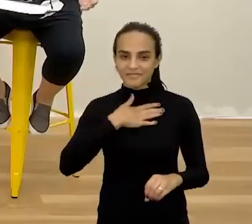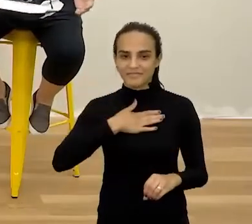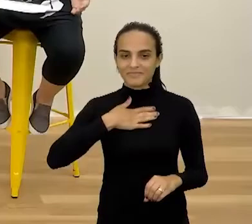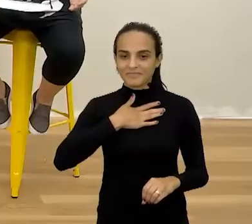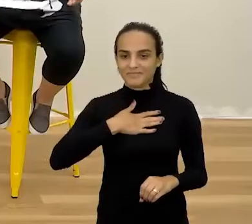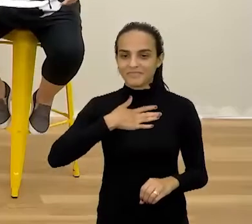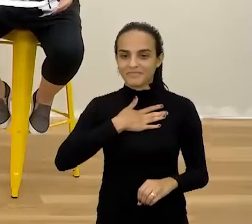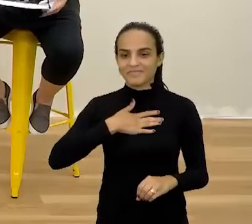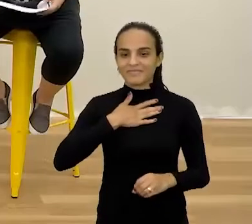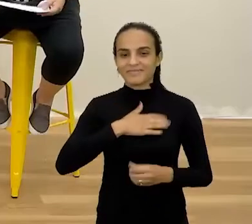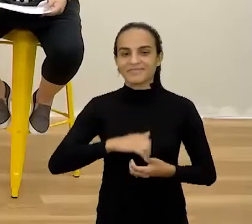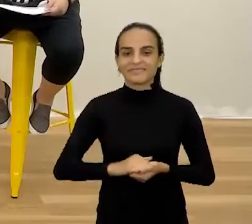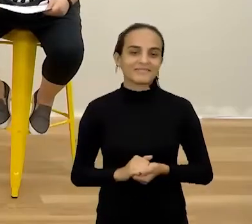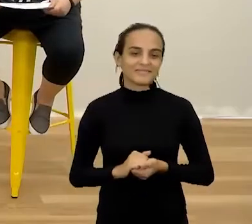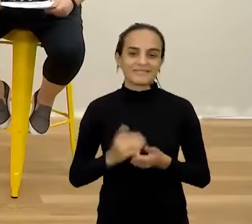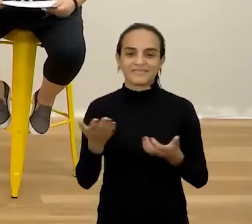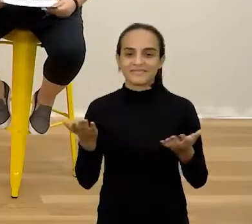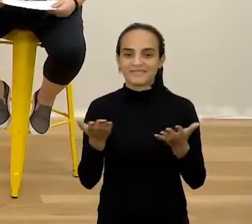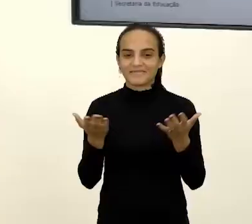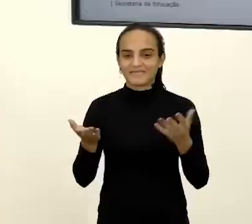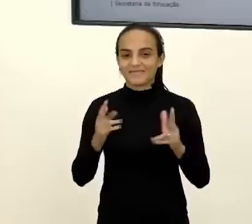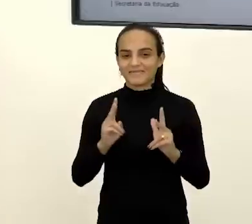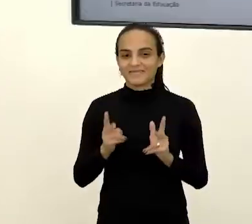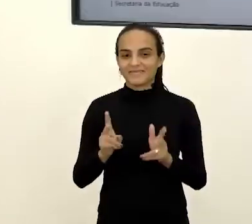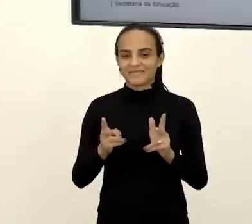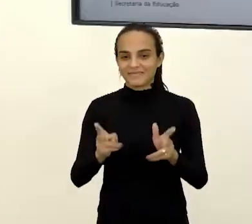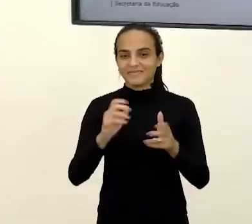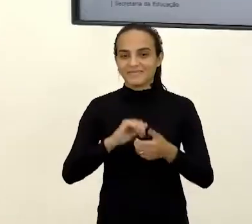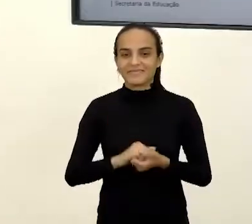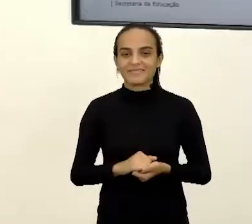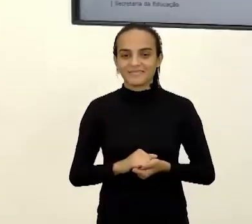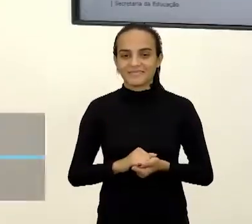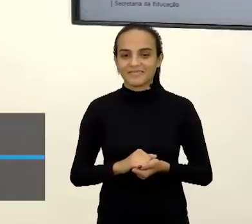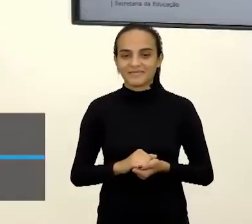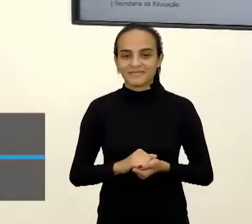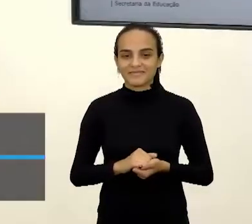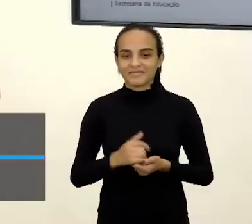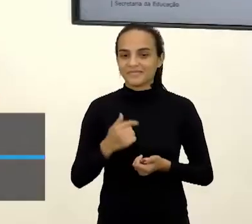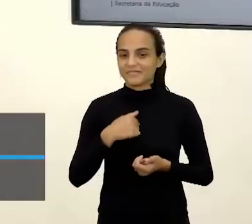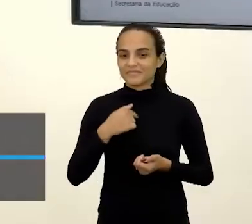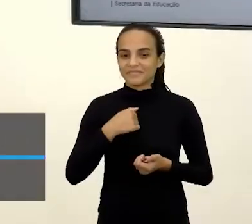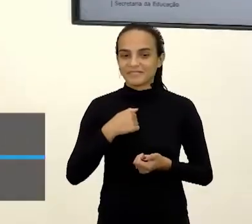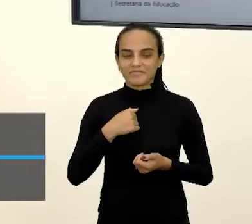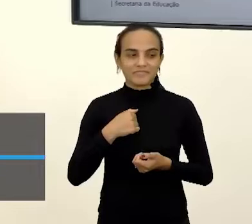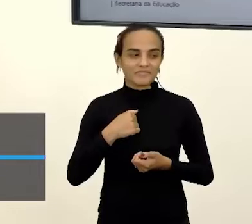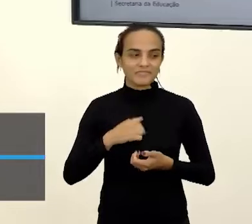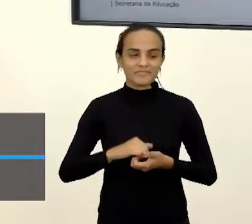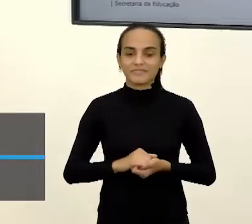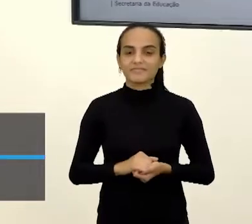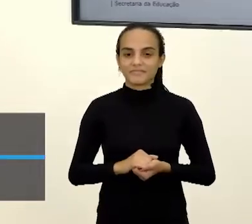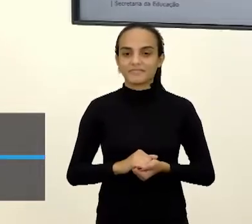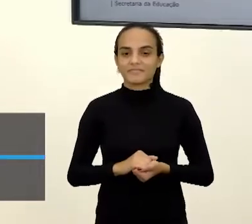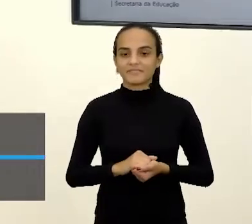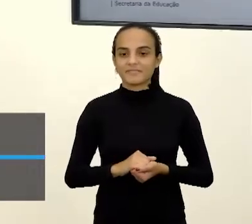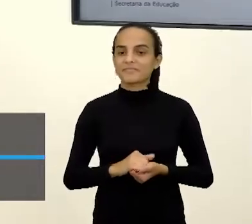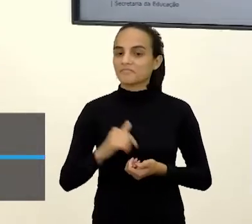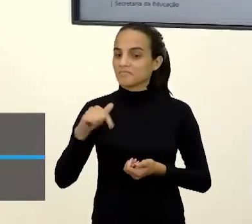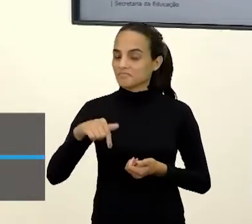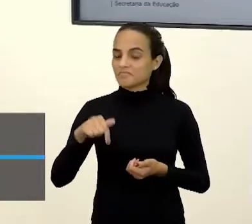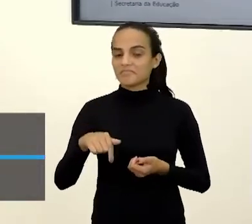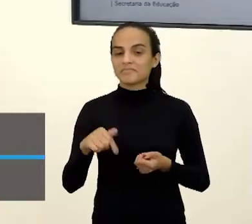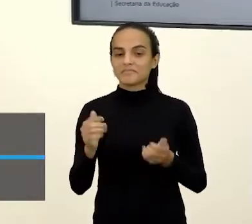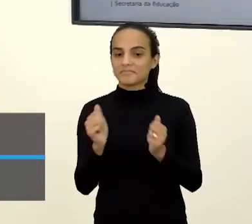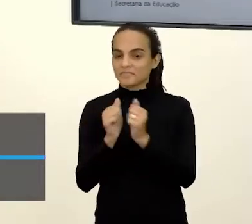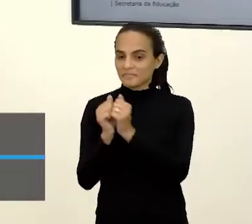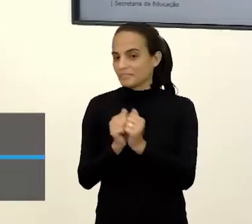cadeira permanente aqui na aula de Química. Ai, gente, você sabe que eu sou dessa, eu sou super arroz de festa. Então, estou aqui,